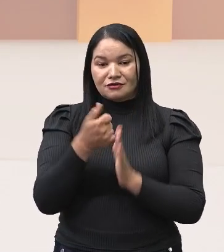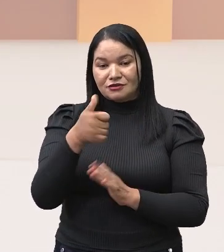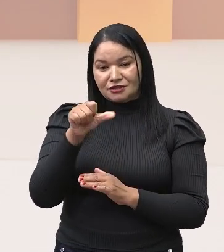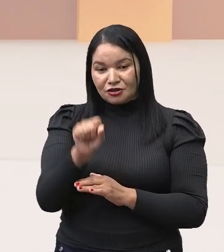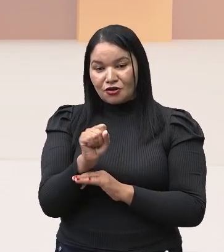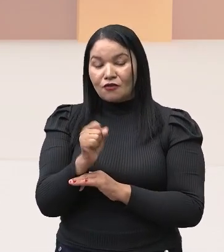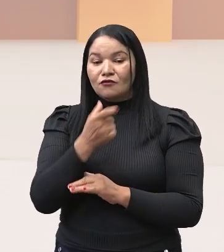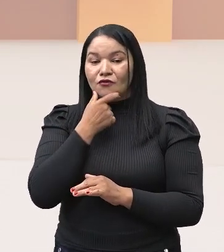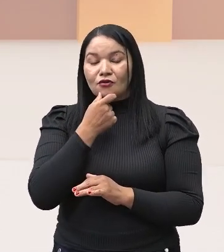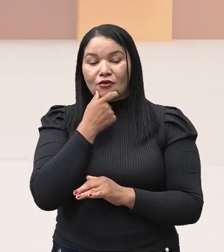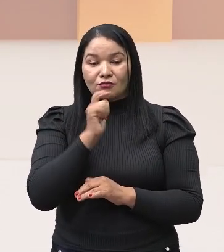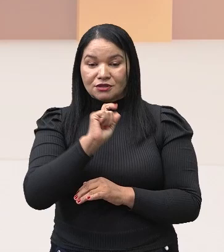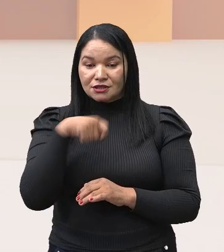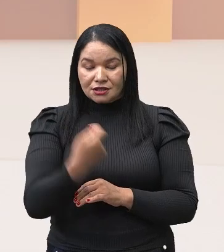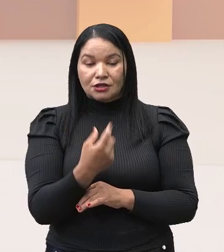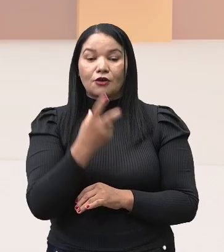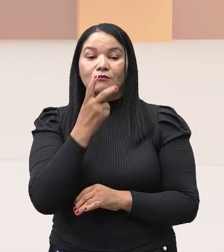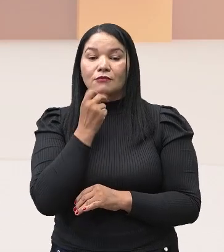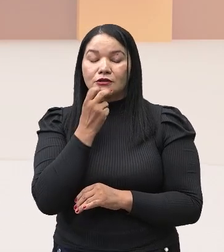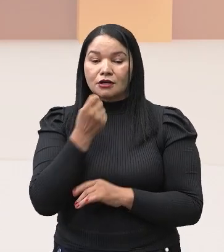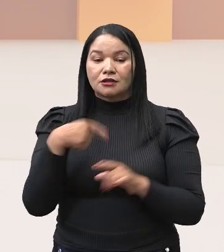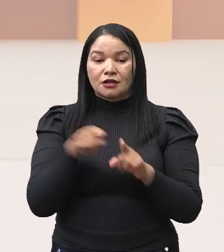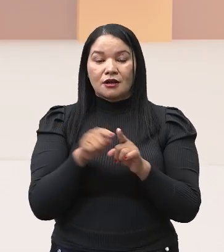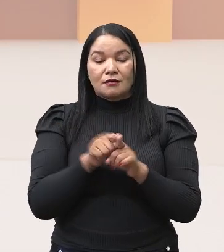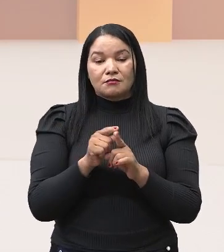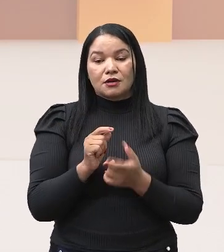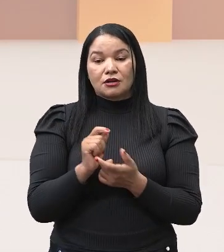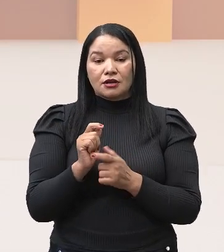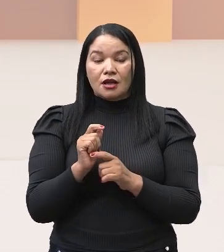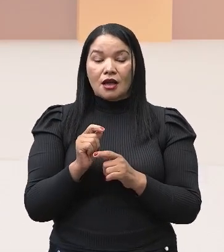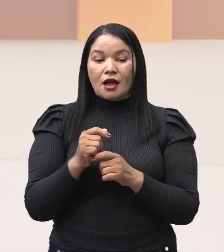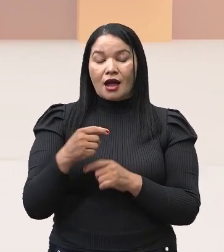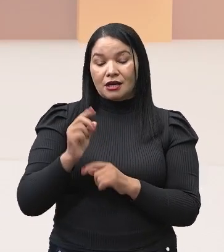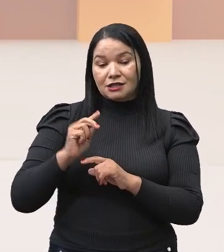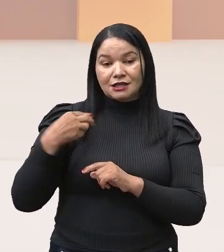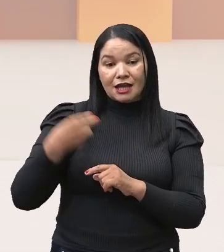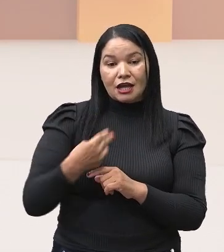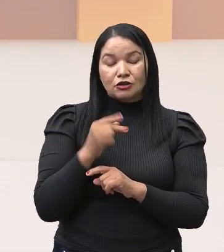de Assis, ele que era neto de escravizados,